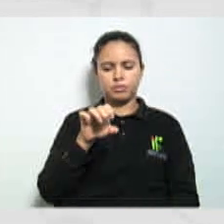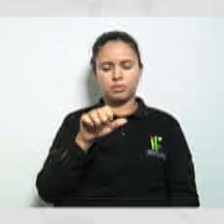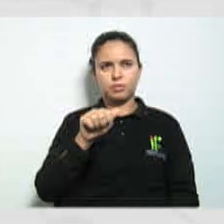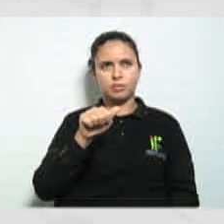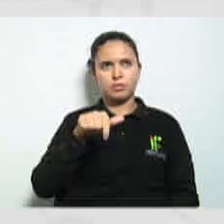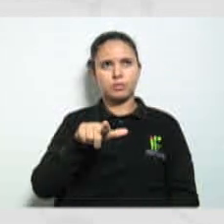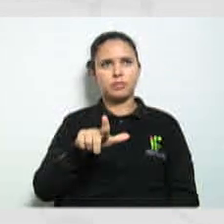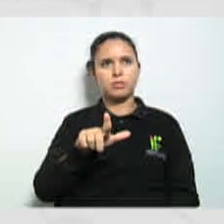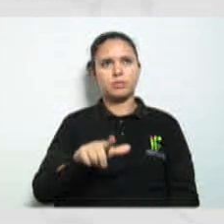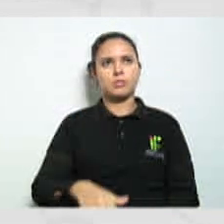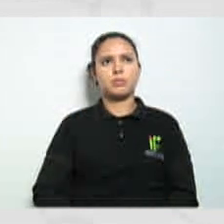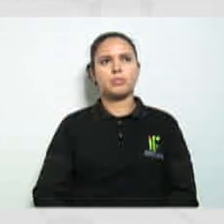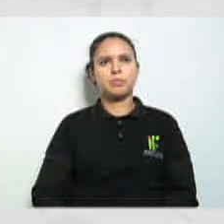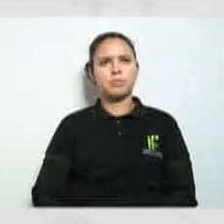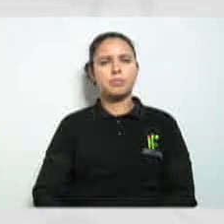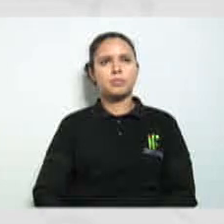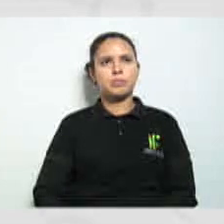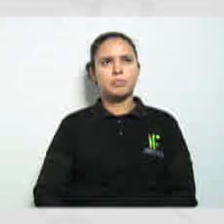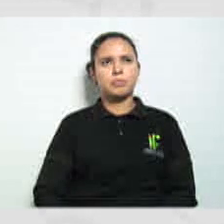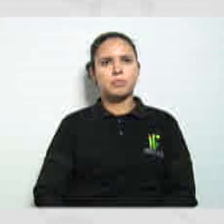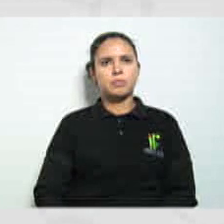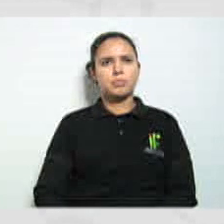Realmente. Então, vamos aqui comigo, alunos.